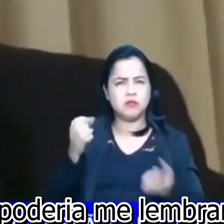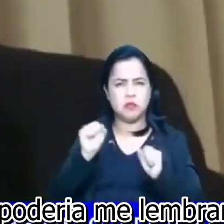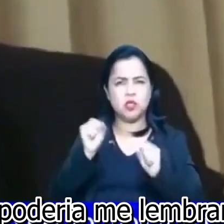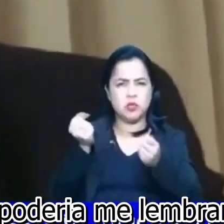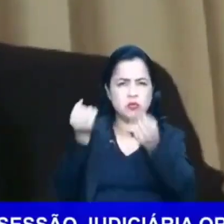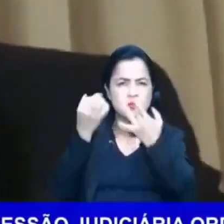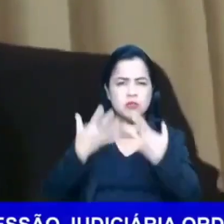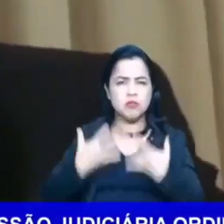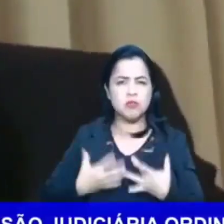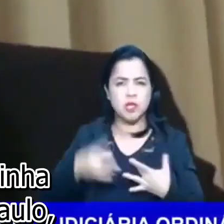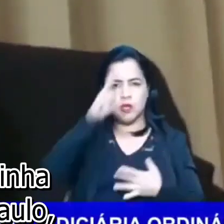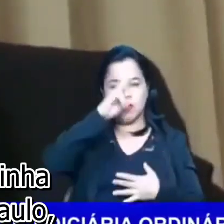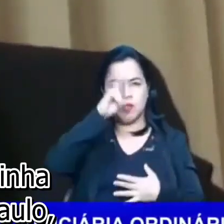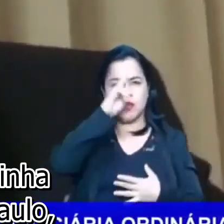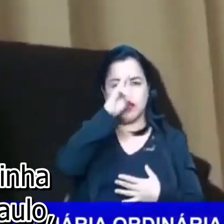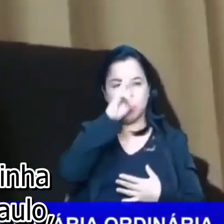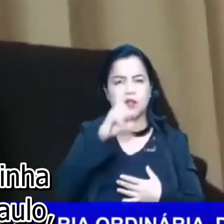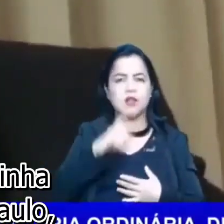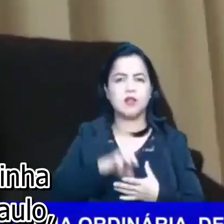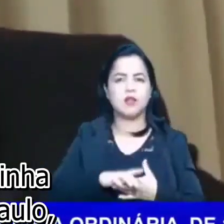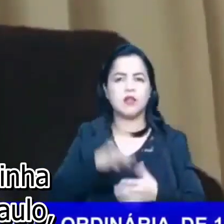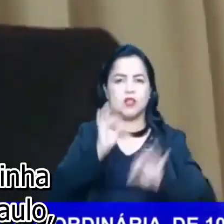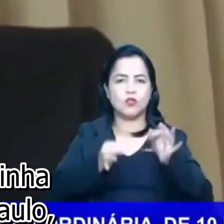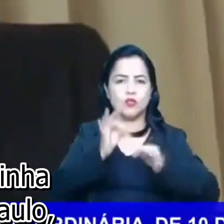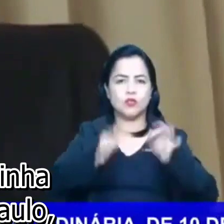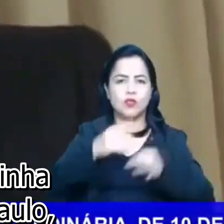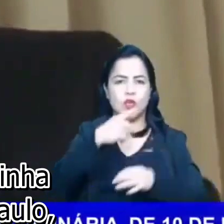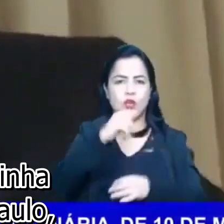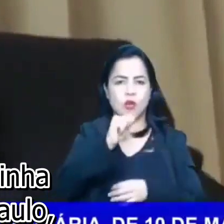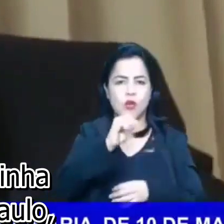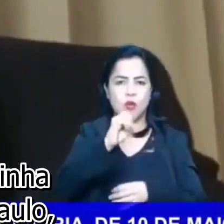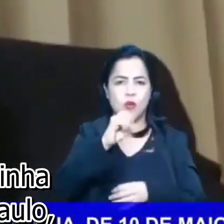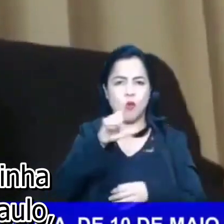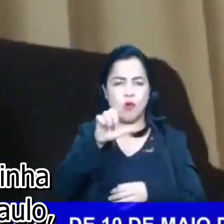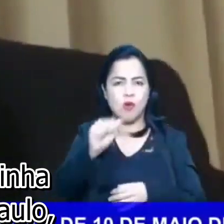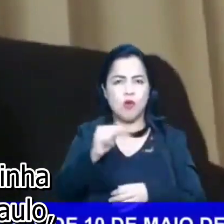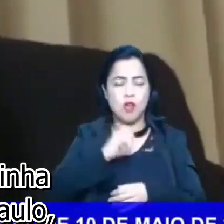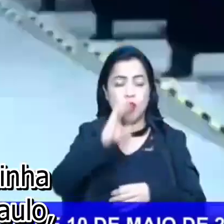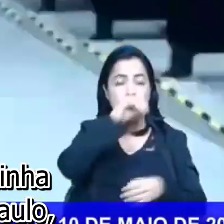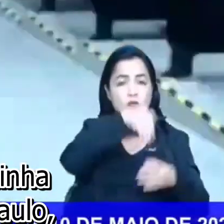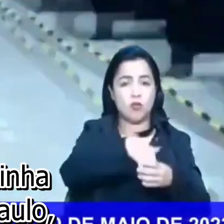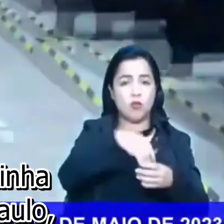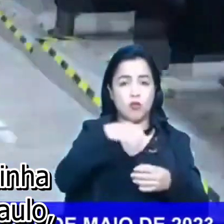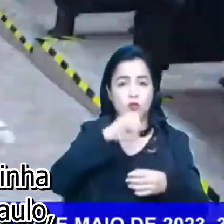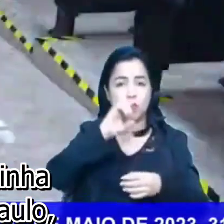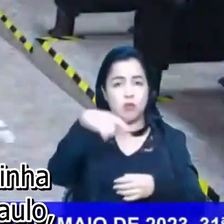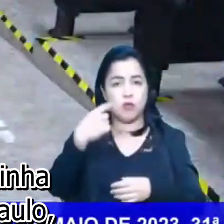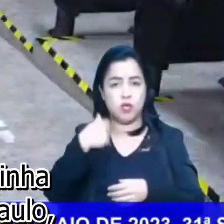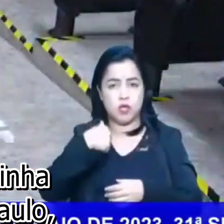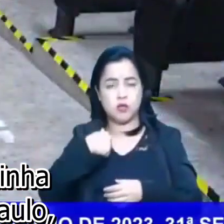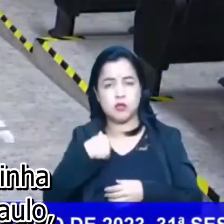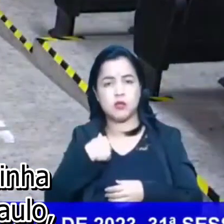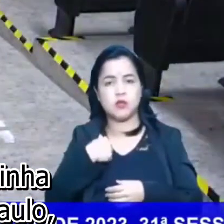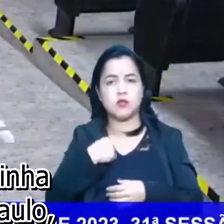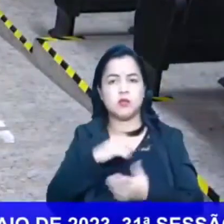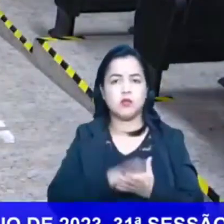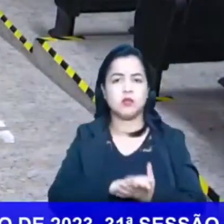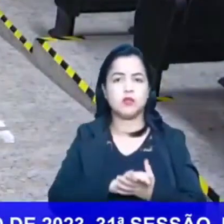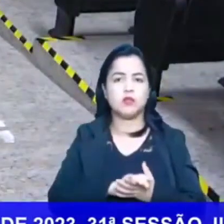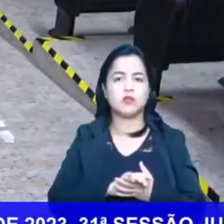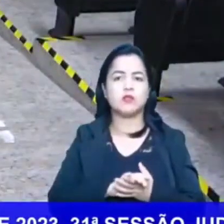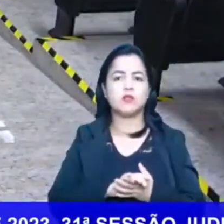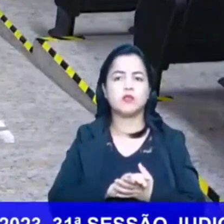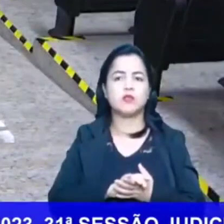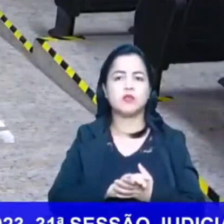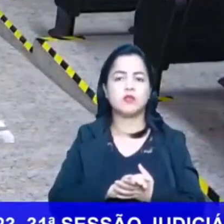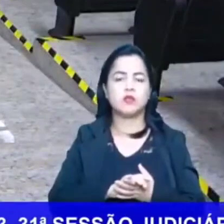me lembrar. Está A doutora Paola votou e depois seria a minha vez de votar. Está sim o placar,